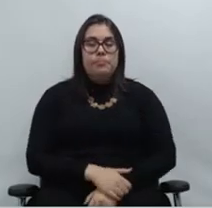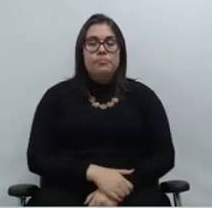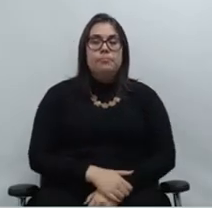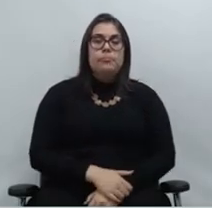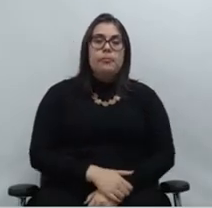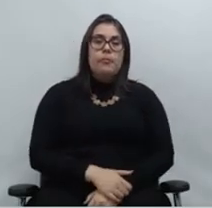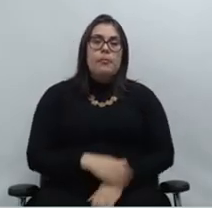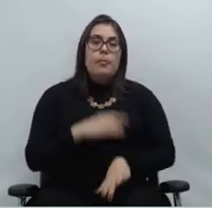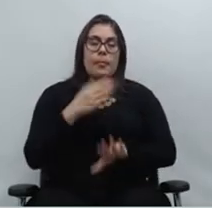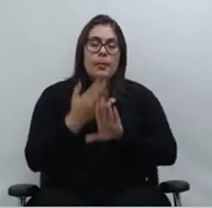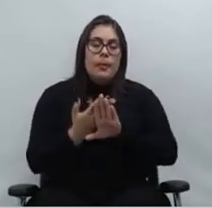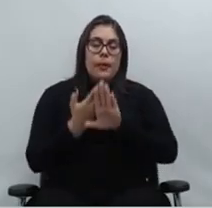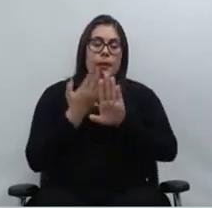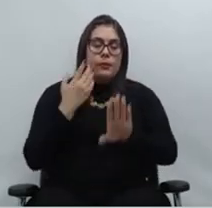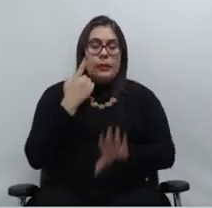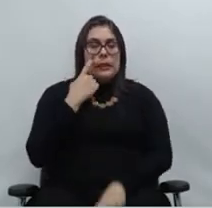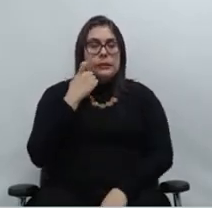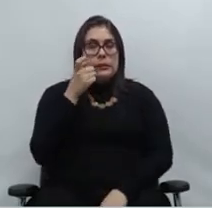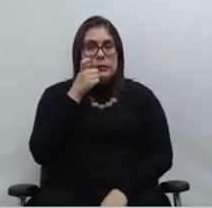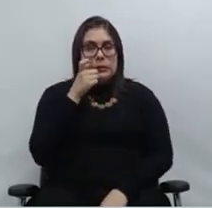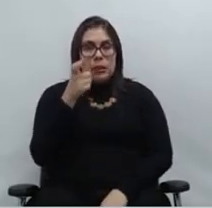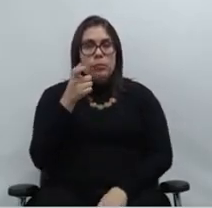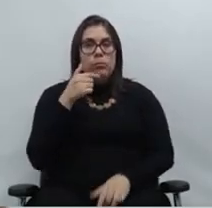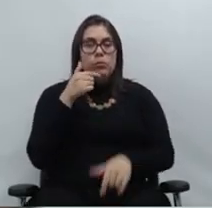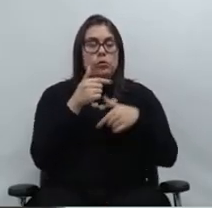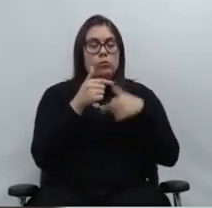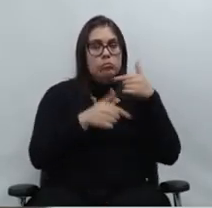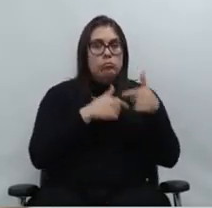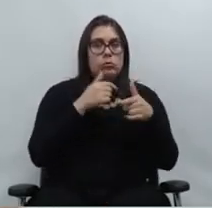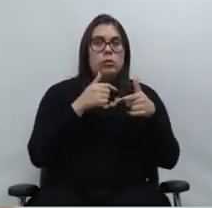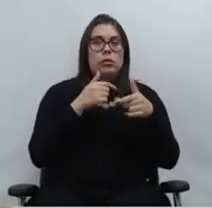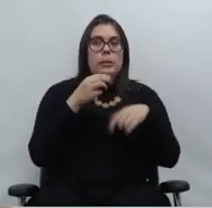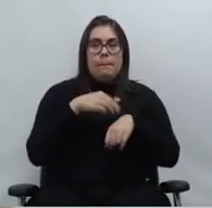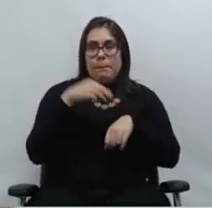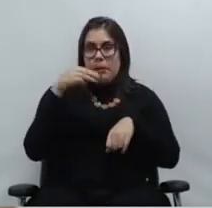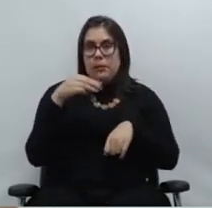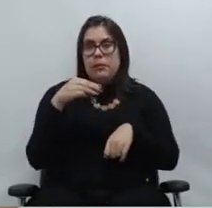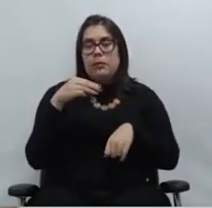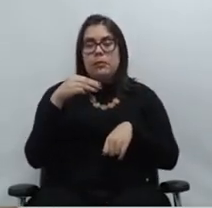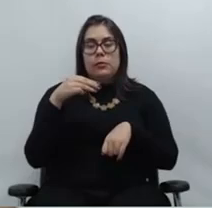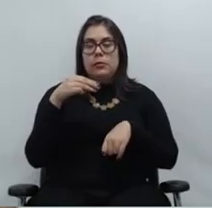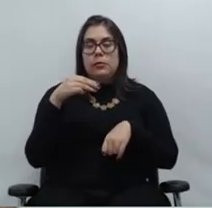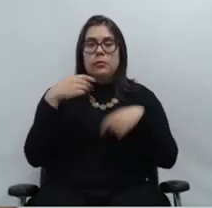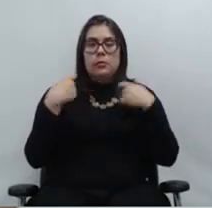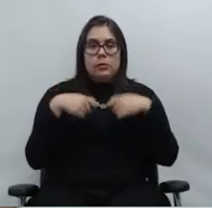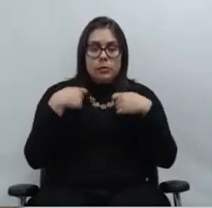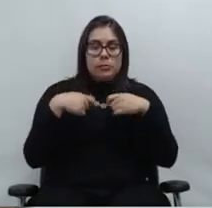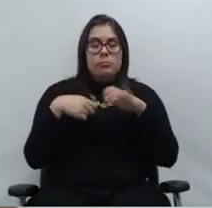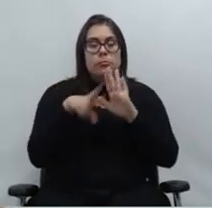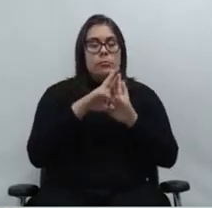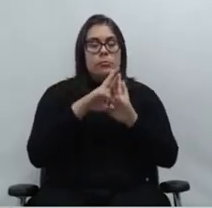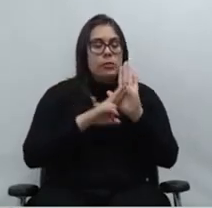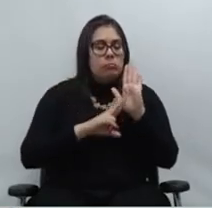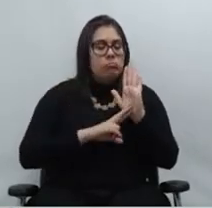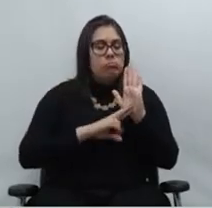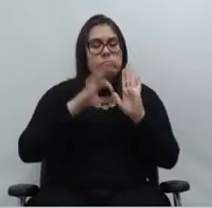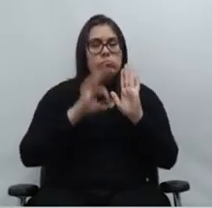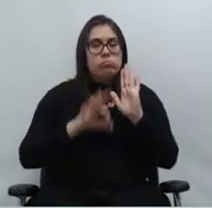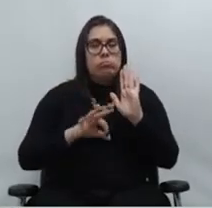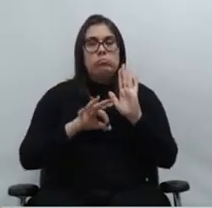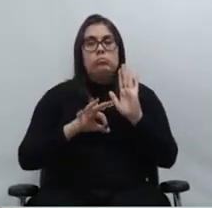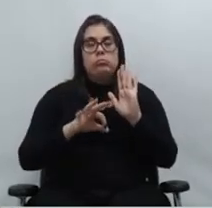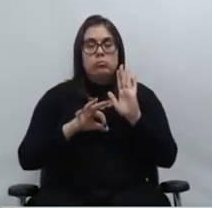entendo que o afastamento do defensor interessado para o exercício da atividade discente, nos termos em que requerido, encontra respaldo na normativa em vigor, tendo